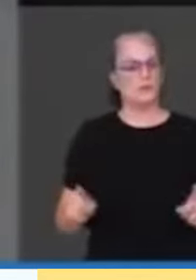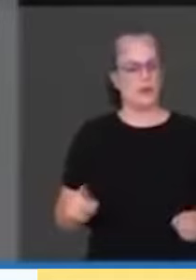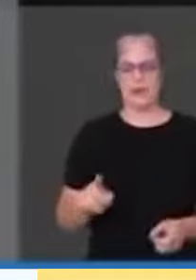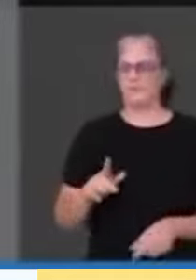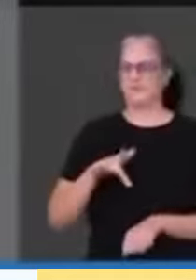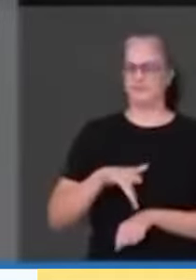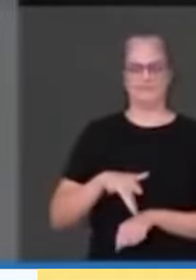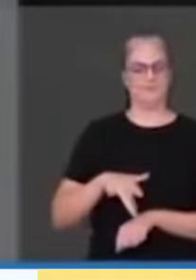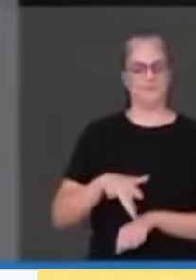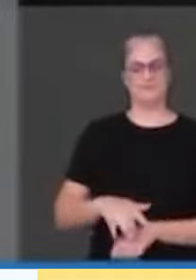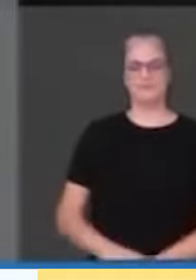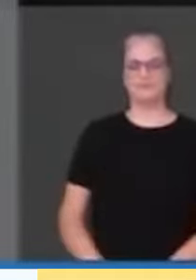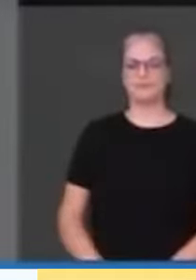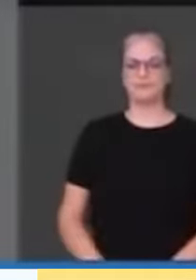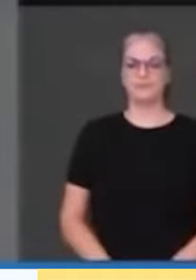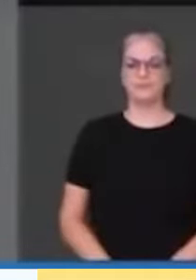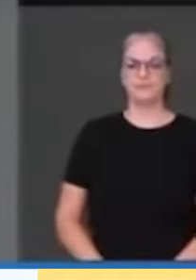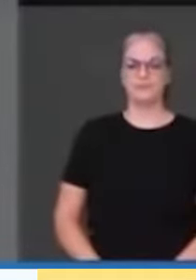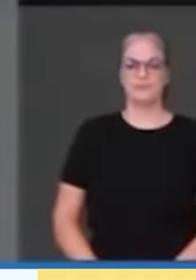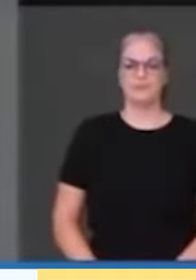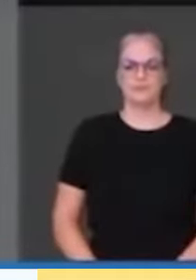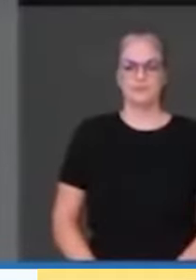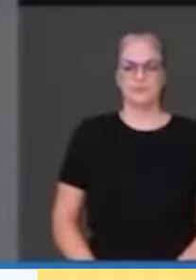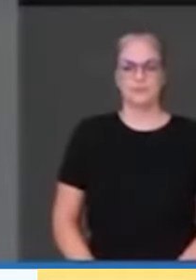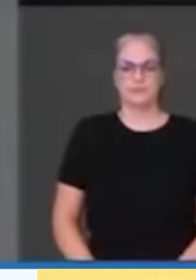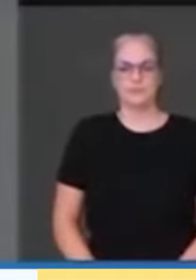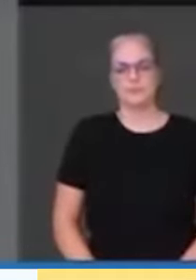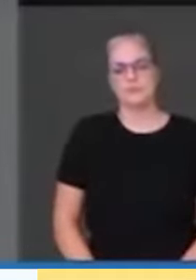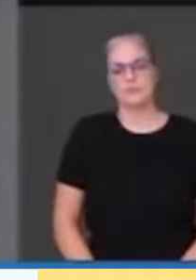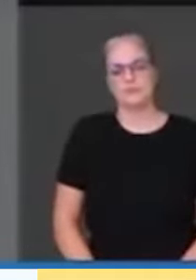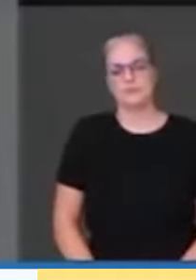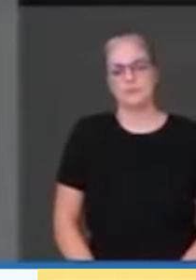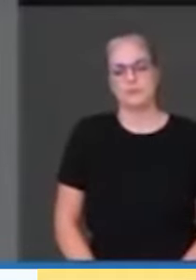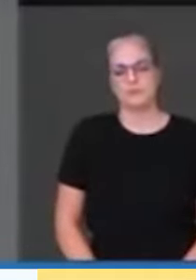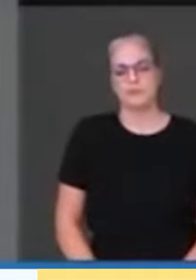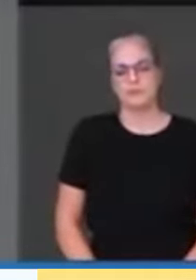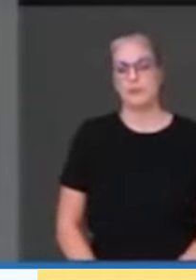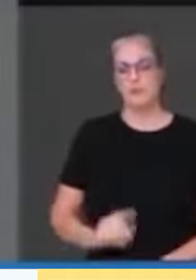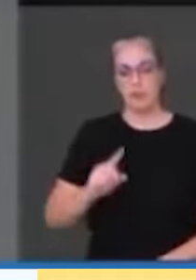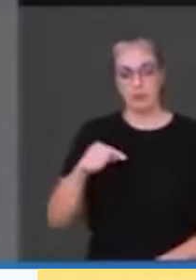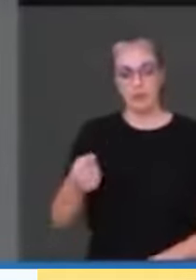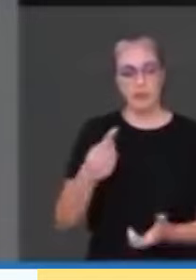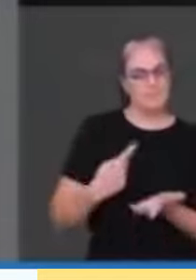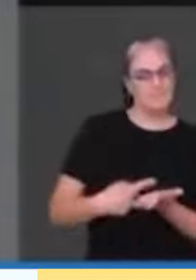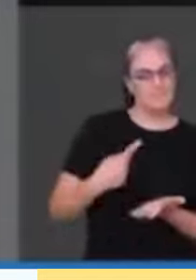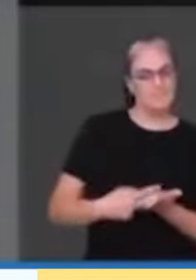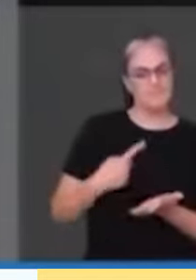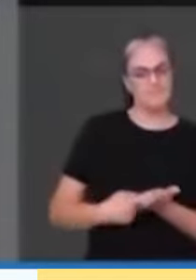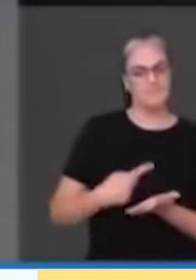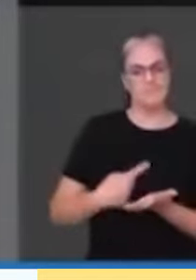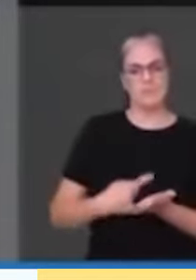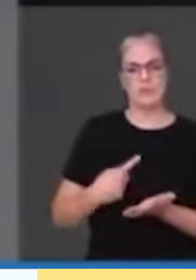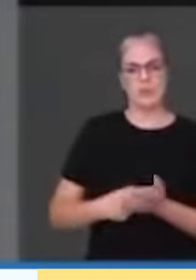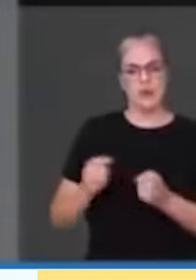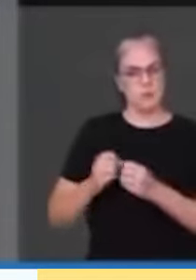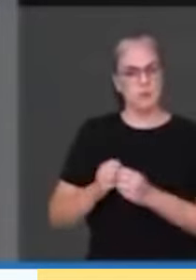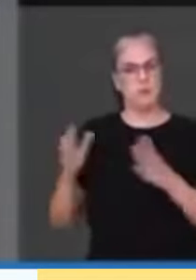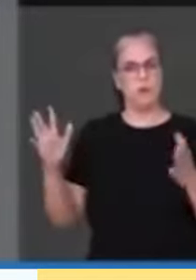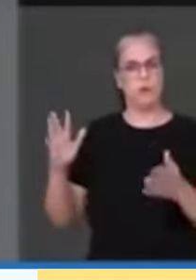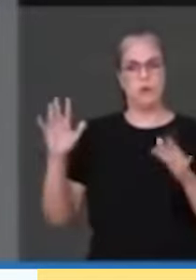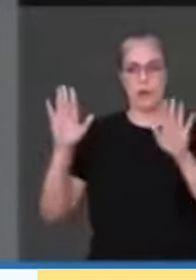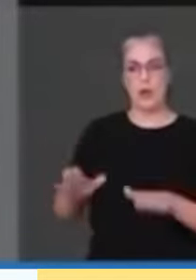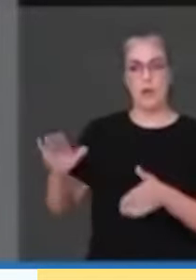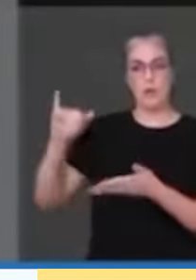absurdo. E depois, olha, tentativa e trama para um atentado criminoso que mataria muita gente no aeroporto JK.